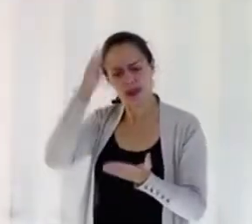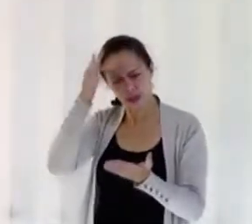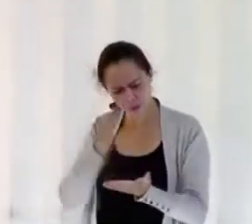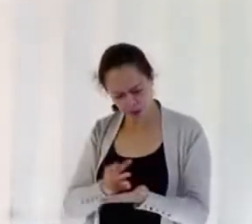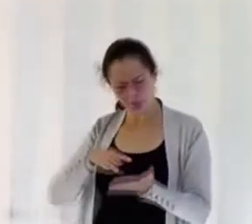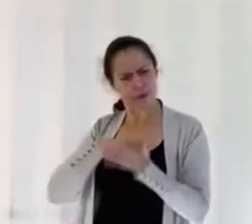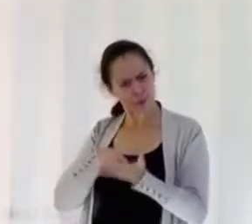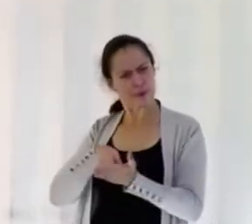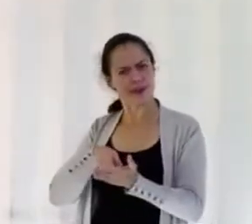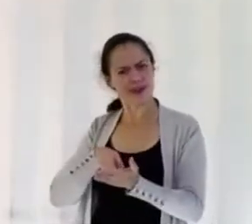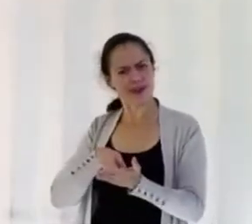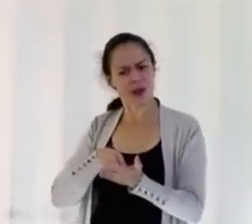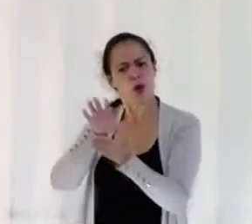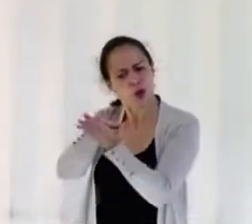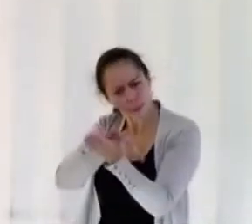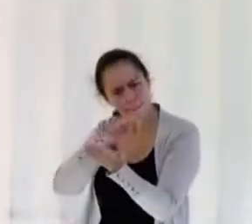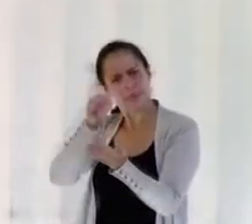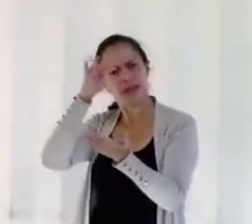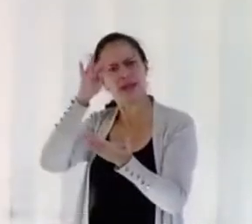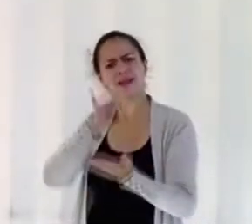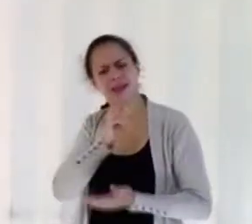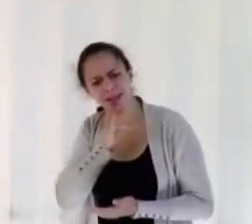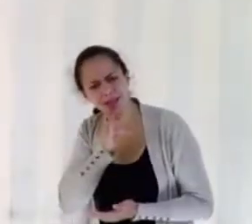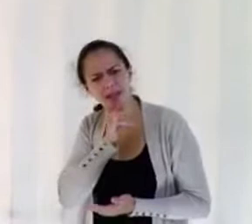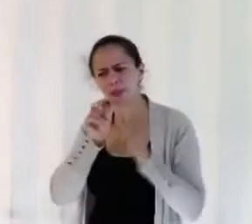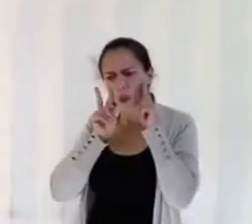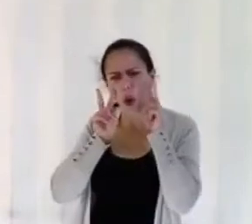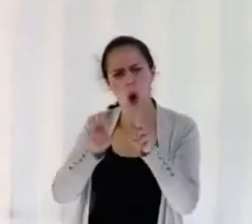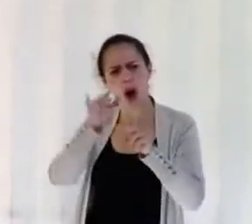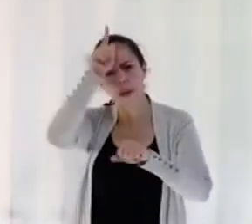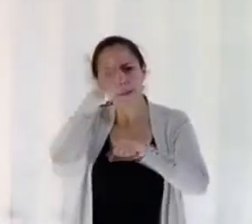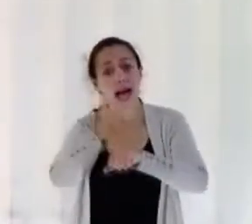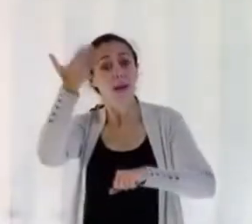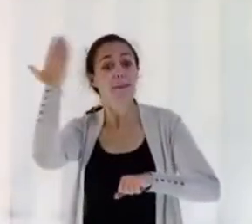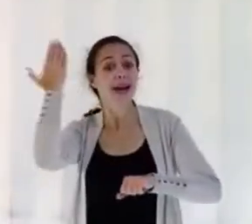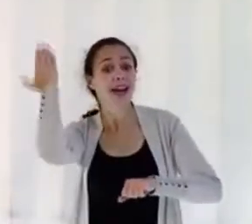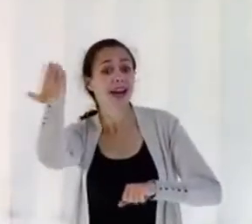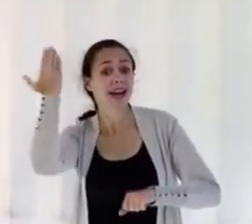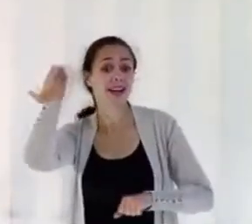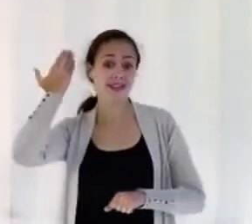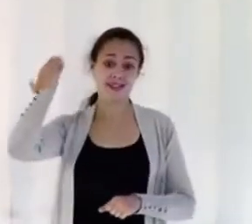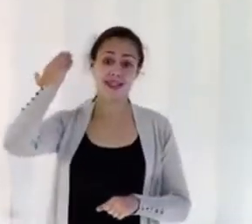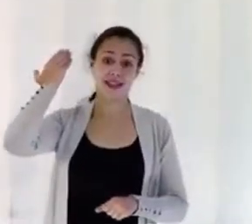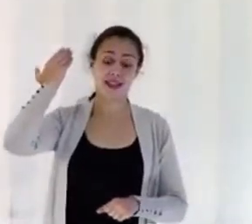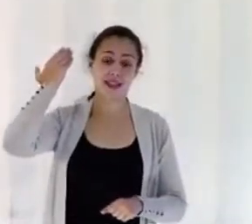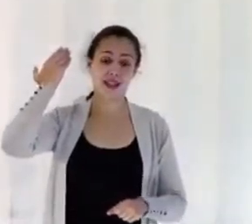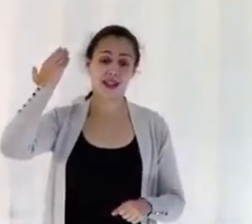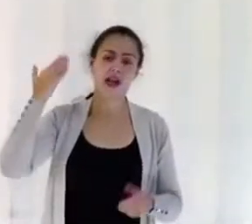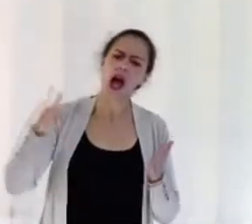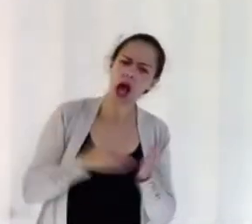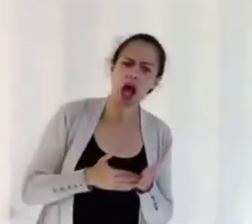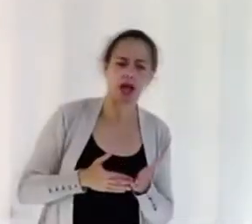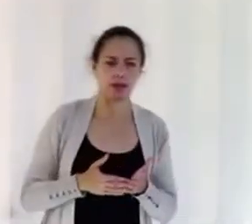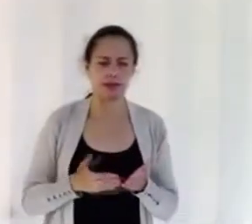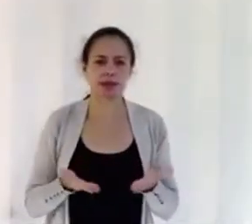Imite a fé que tiveram. Nós temos que lembrar dos nossos guias. E aqui eu destaco